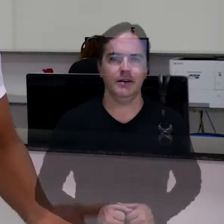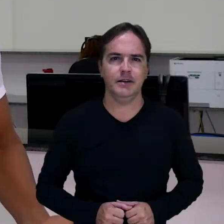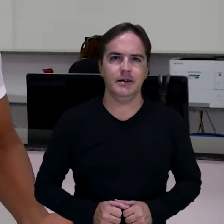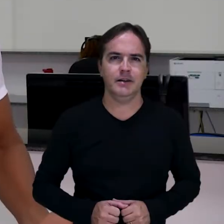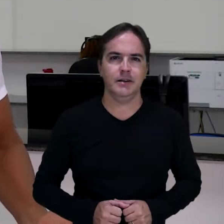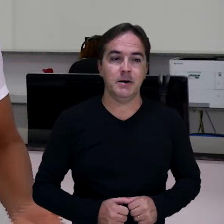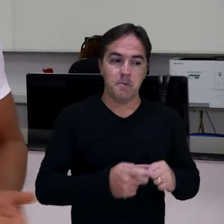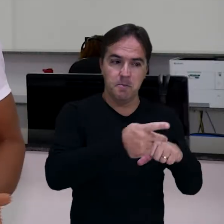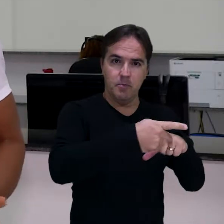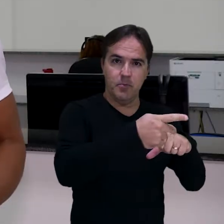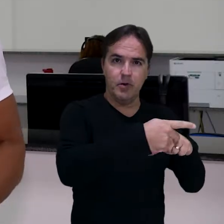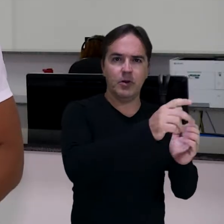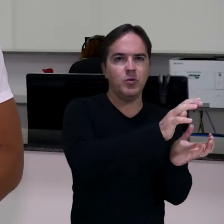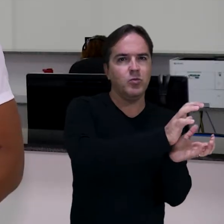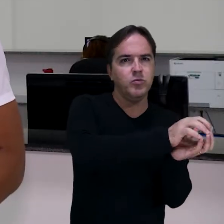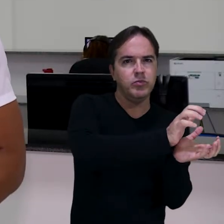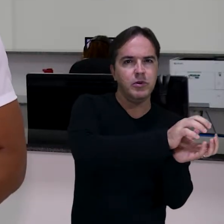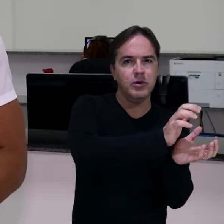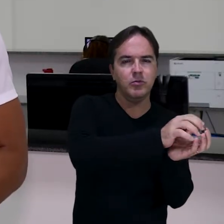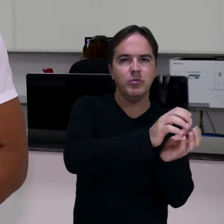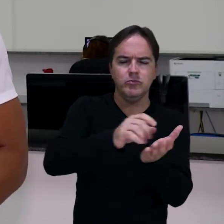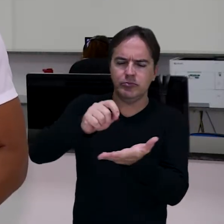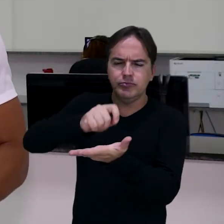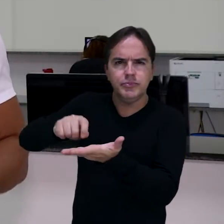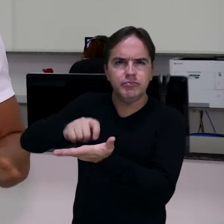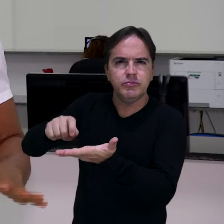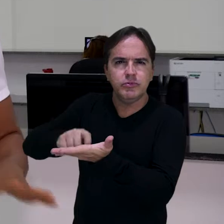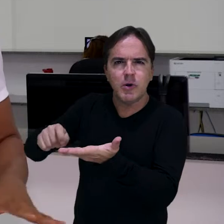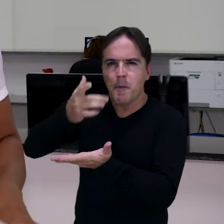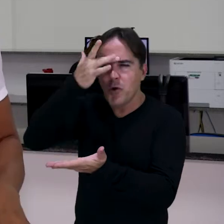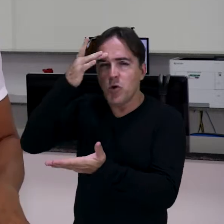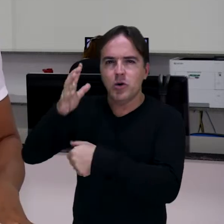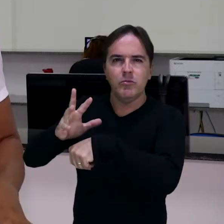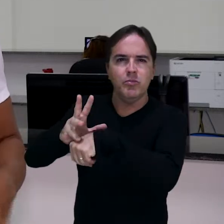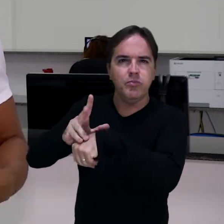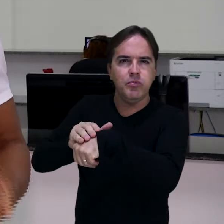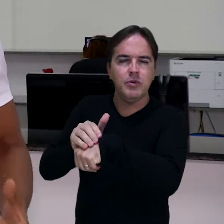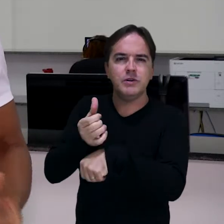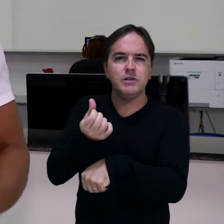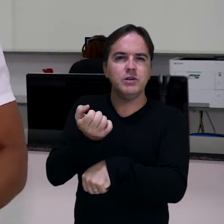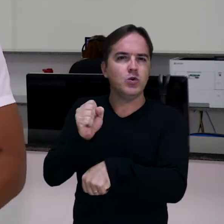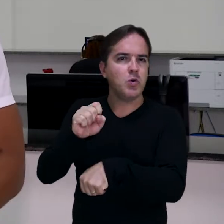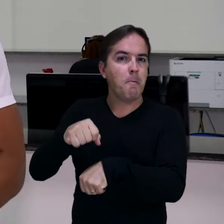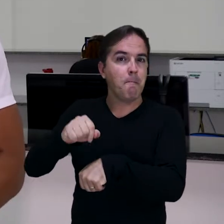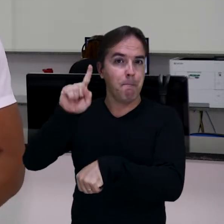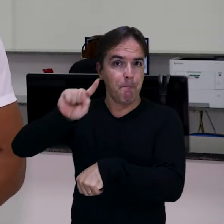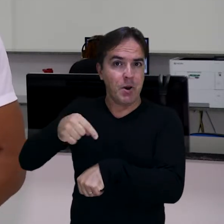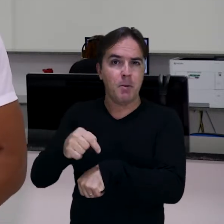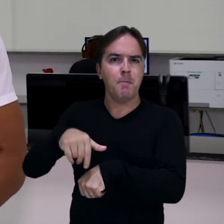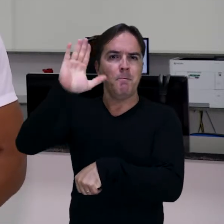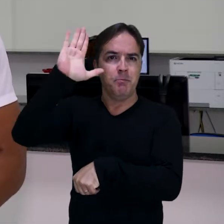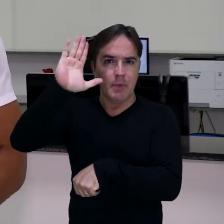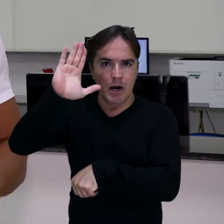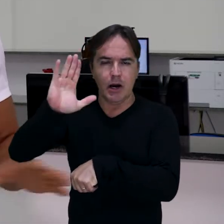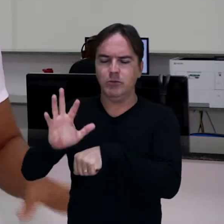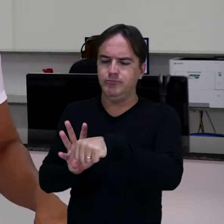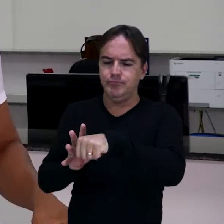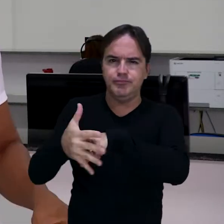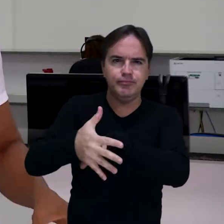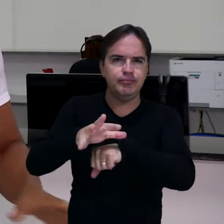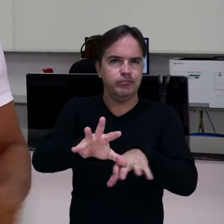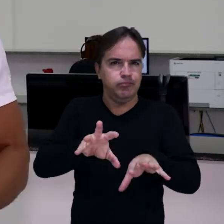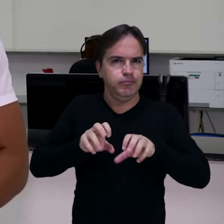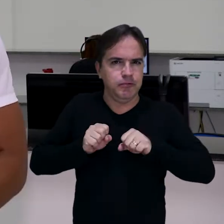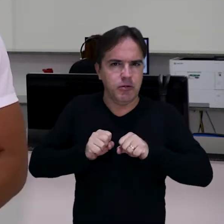A cidade de Petrolina, no sertão de Pernambuco, já registrou quase 68 mil casos de pessoas infectadas pelo coronavírus,